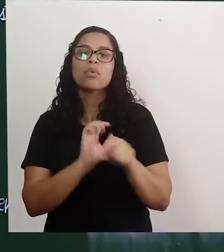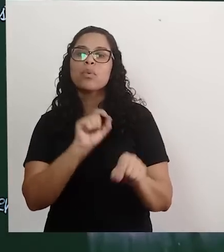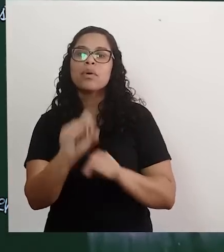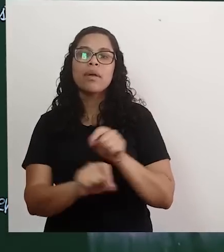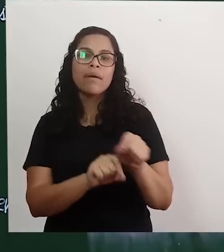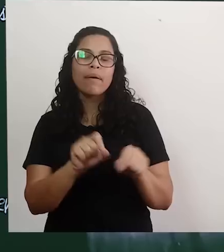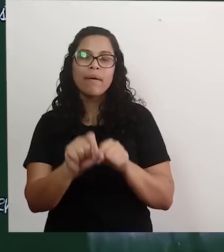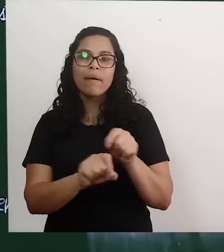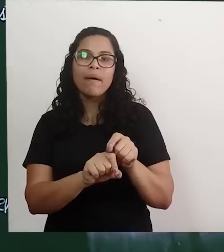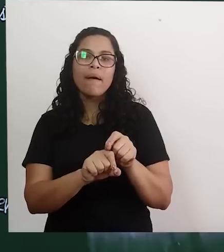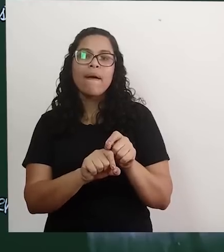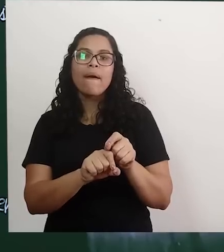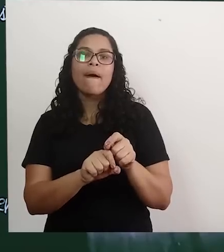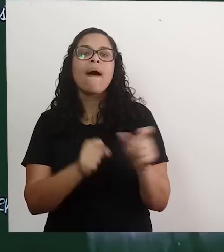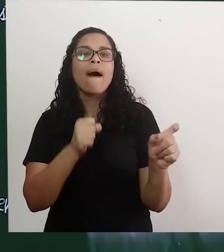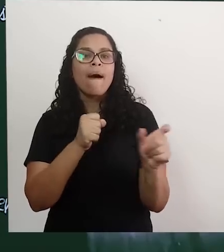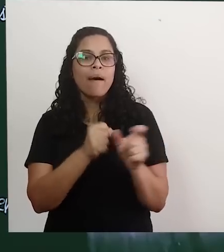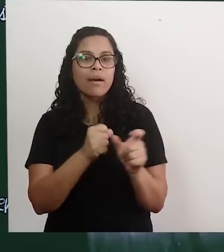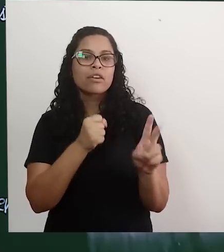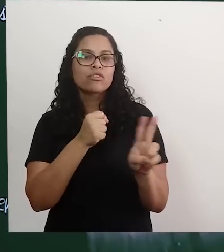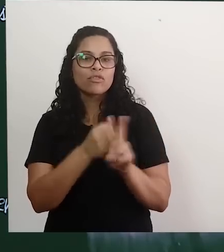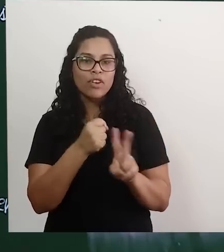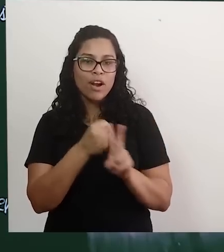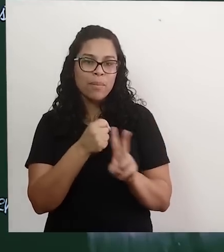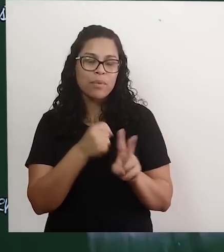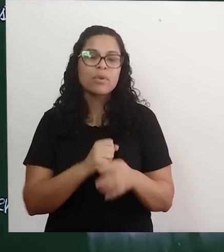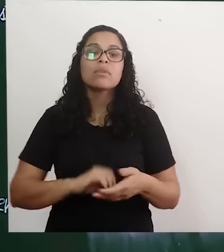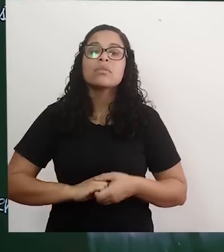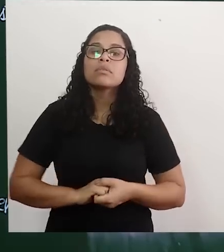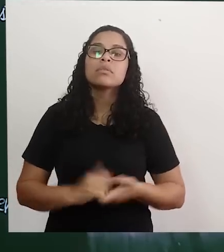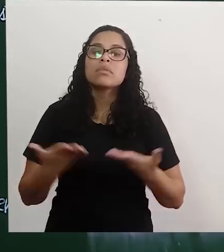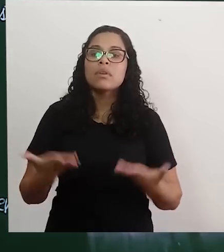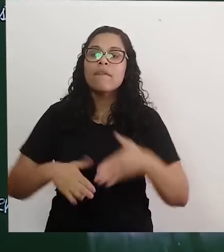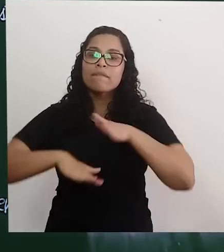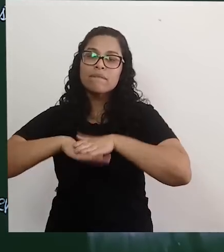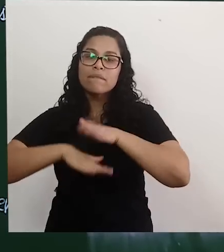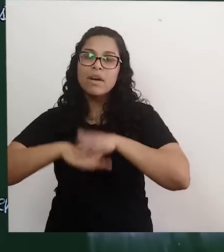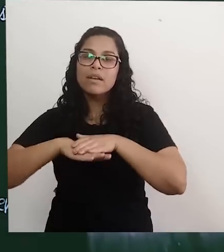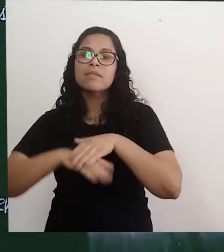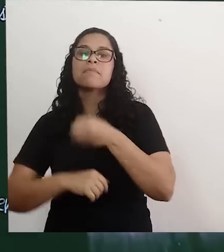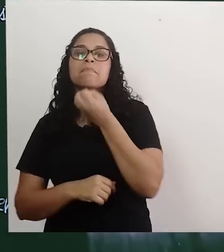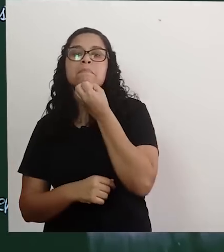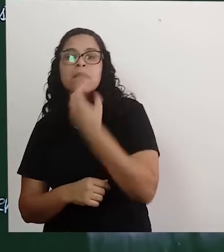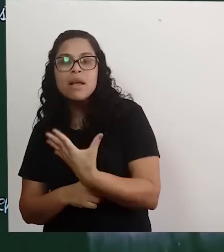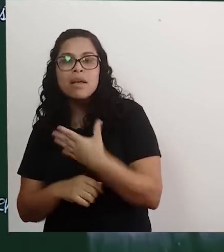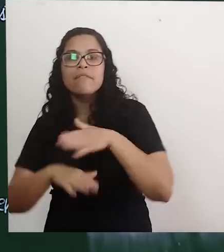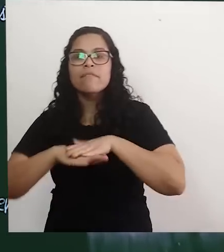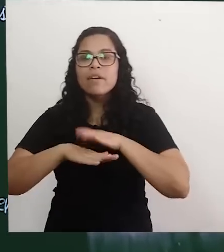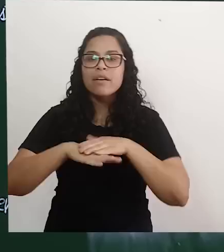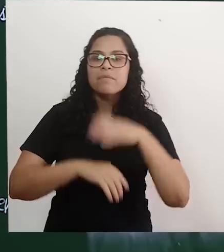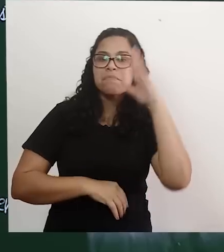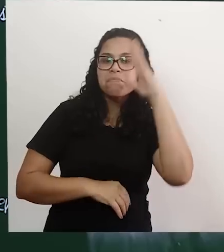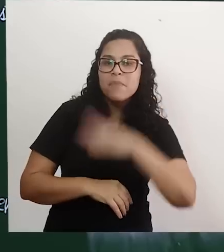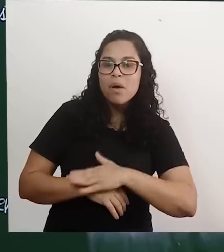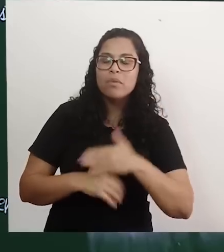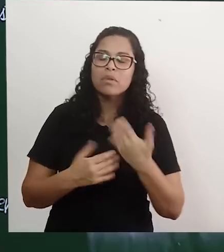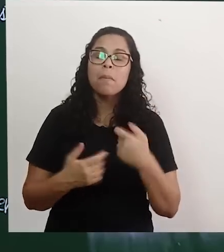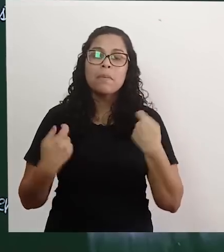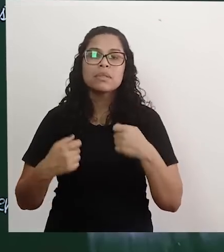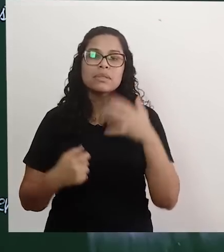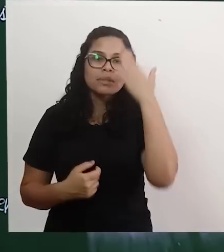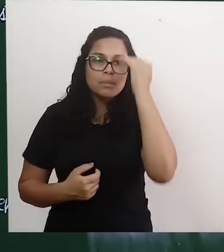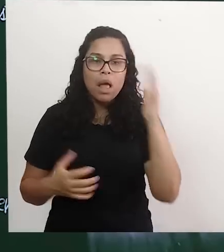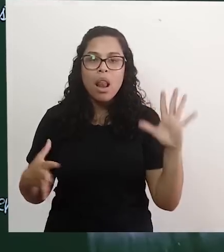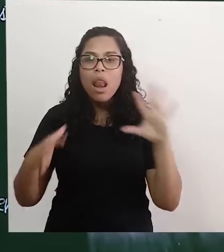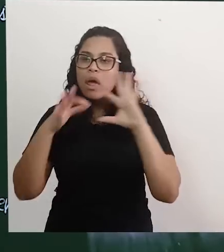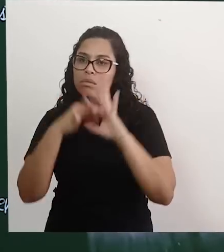aqui, ó, a palavra mal é um advérbio que modifica o verbo faz. Faz mal, faz bem. Faça essas associações. Dessa